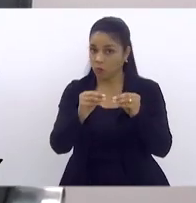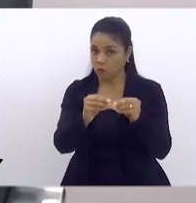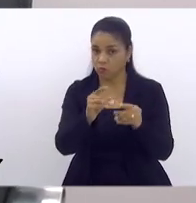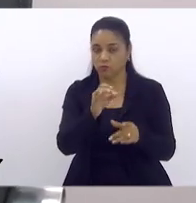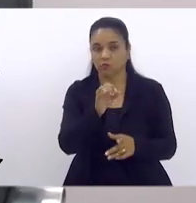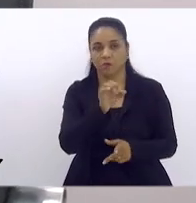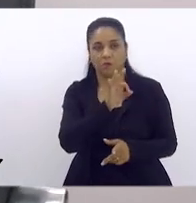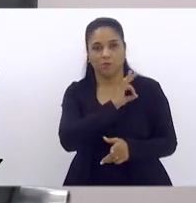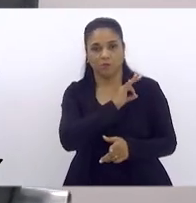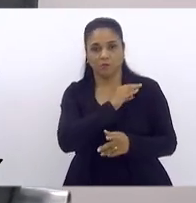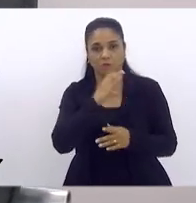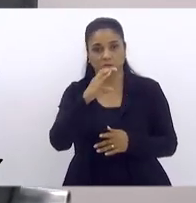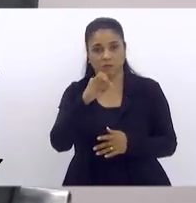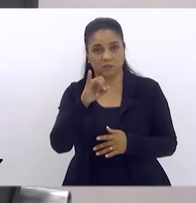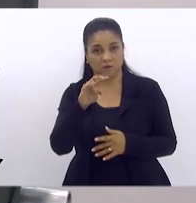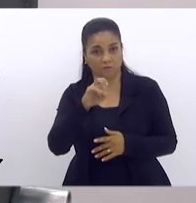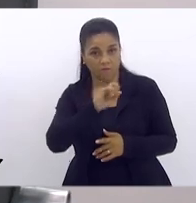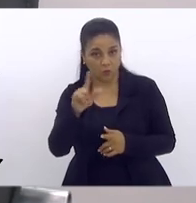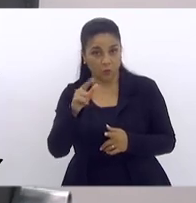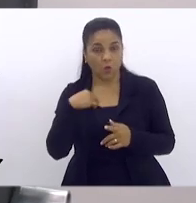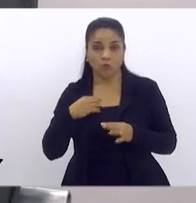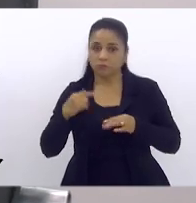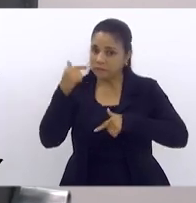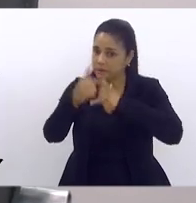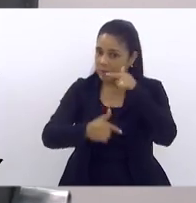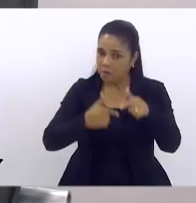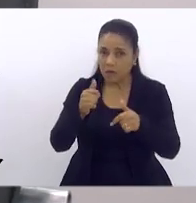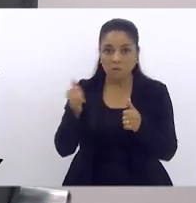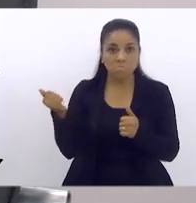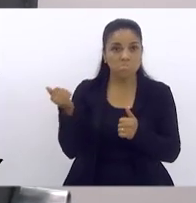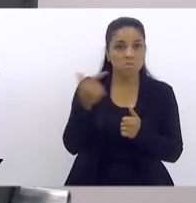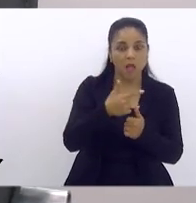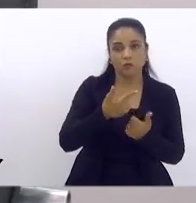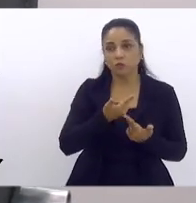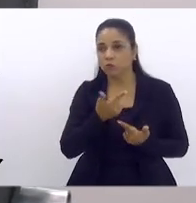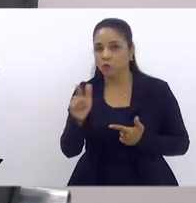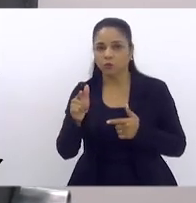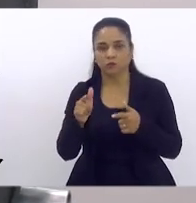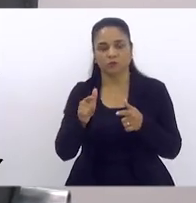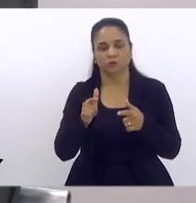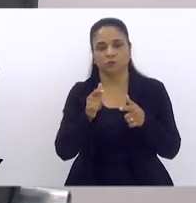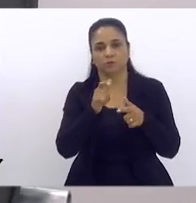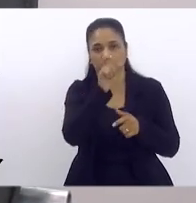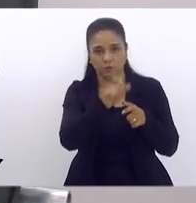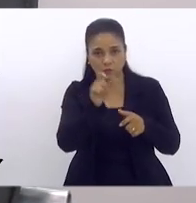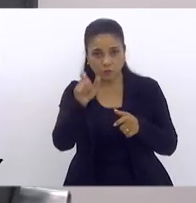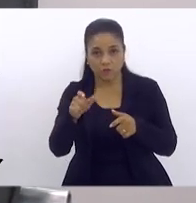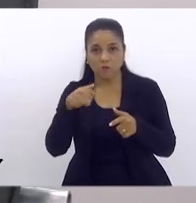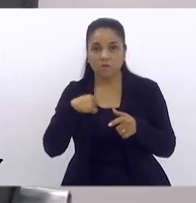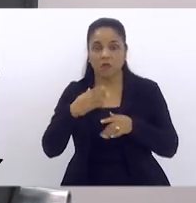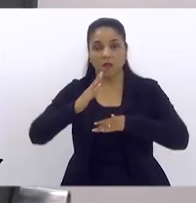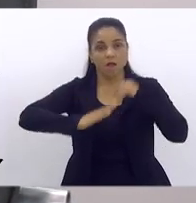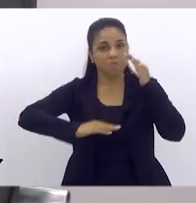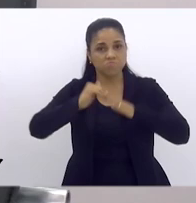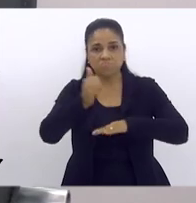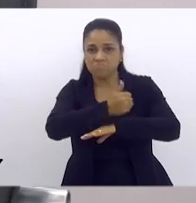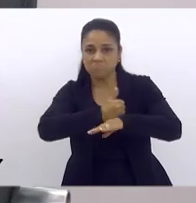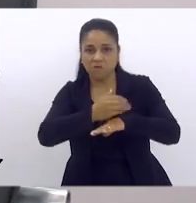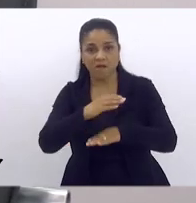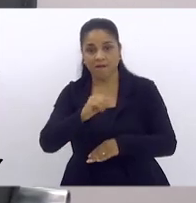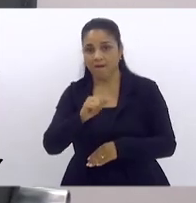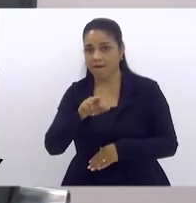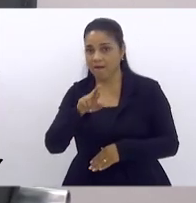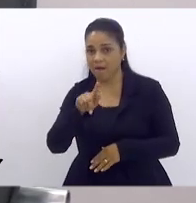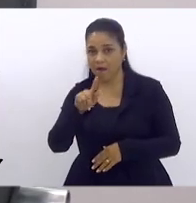trabalhei mais do que muita gente e eu tinha ocupado todos os cargos menos o de diretora da Academia da Polícia Civil e